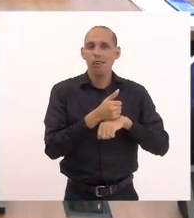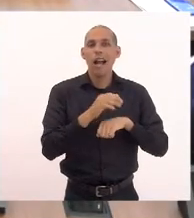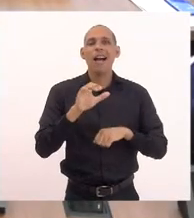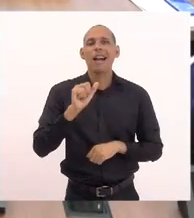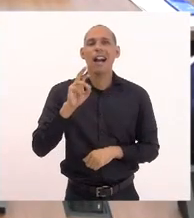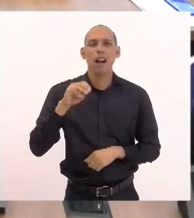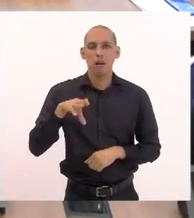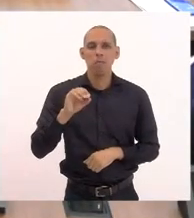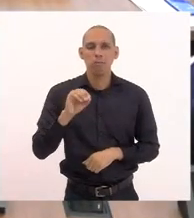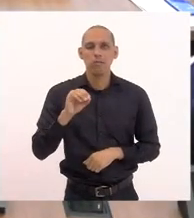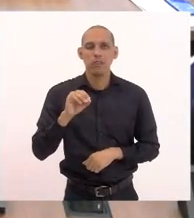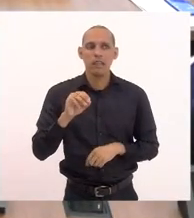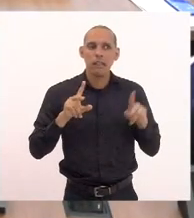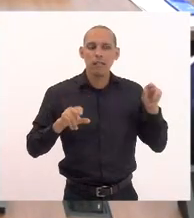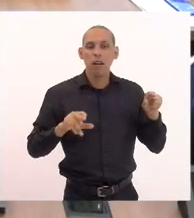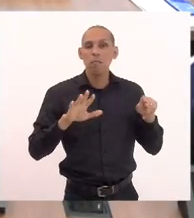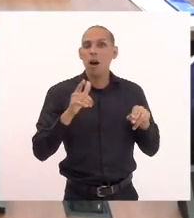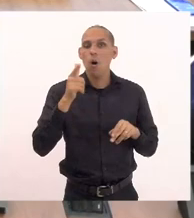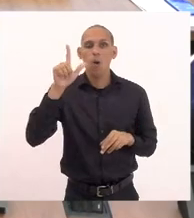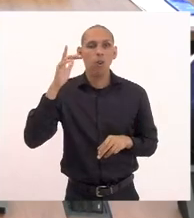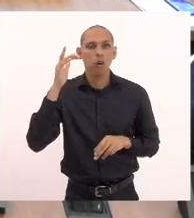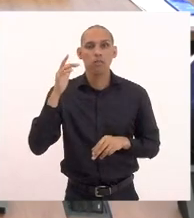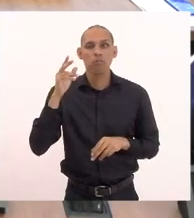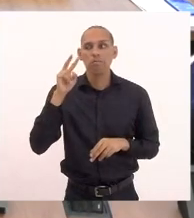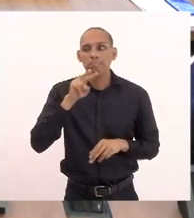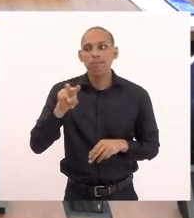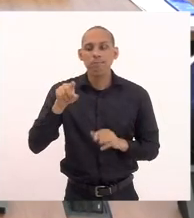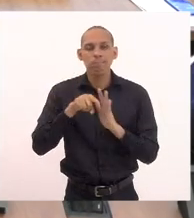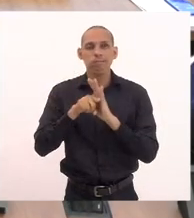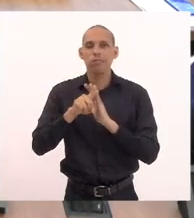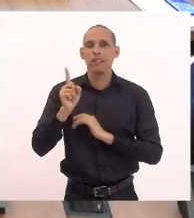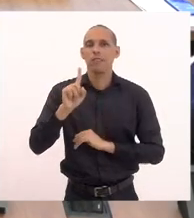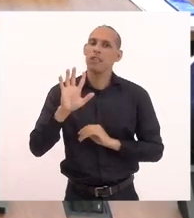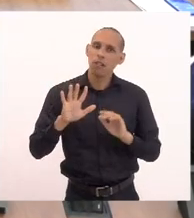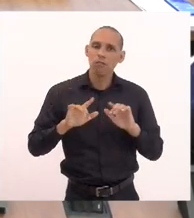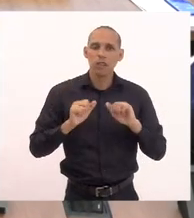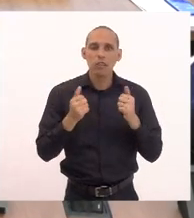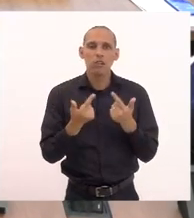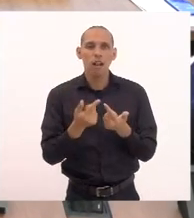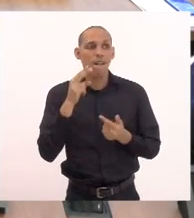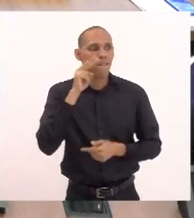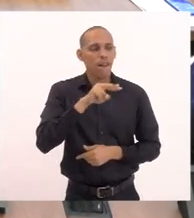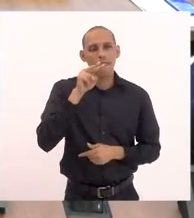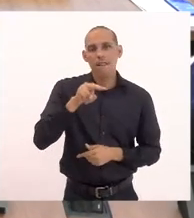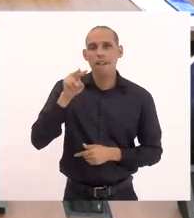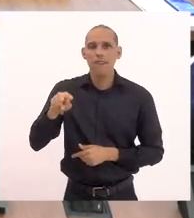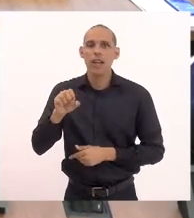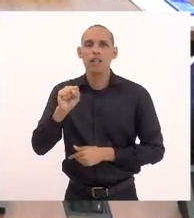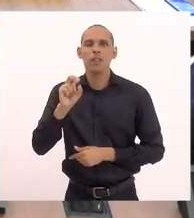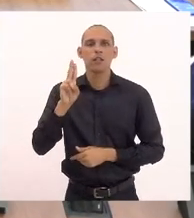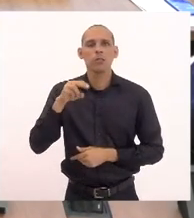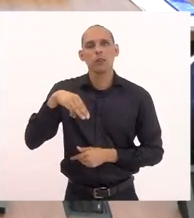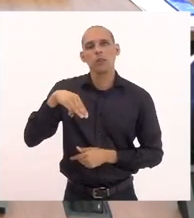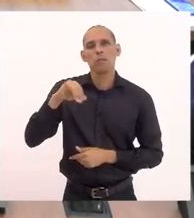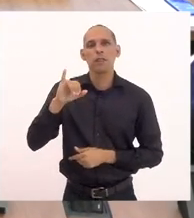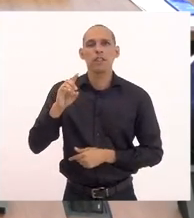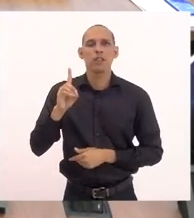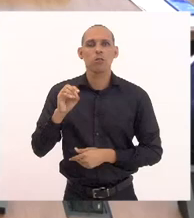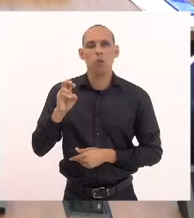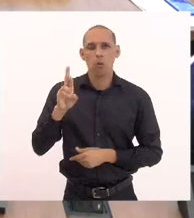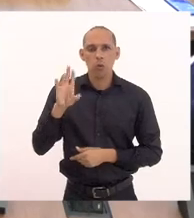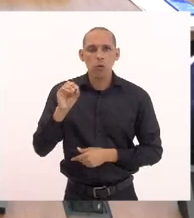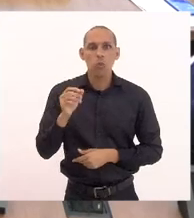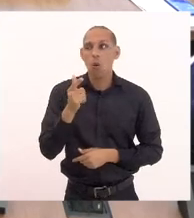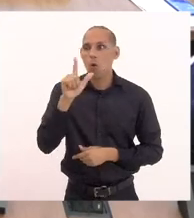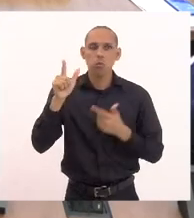mas não consultamos outros. Eu acho que vale a Assembleia consultar municípios talvez Sumidouro aconteceu, outros que tiveram tragédia